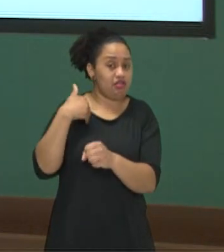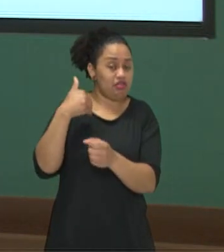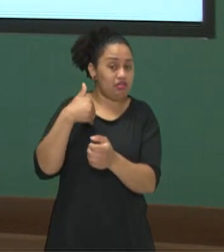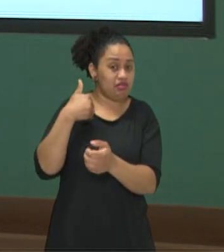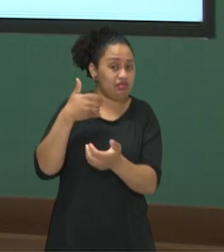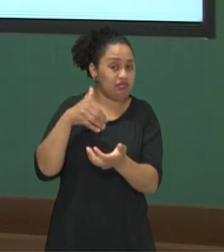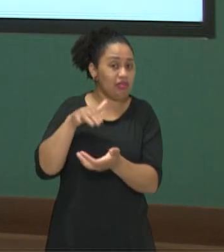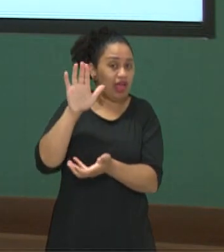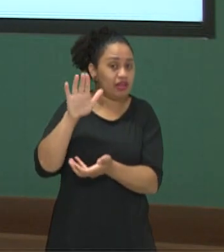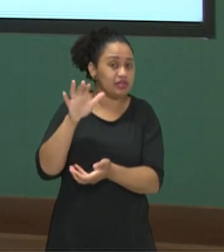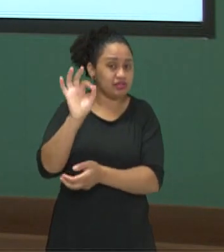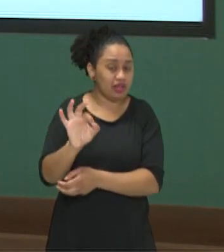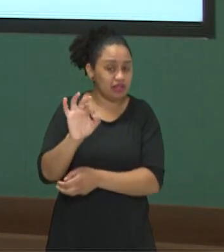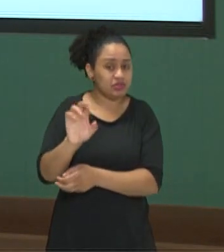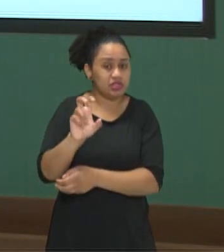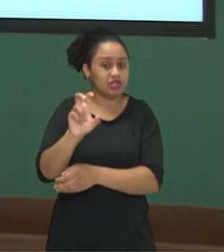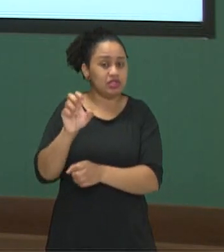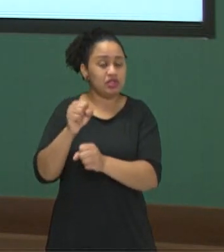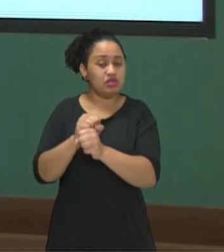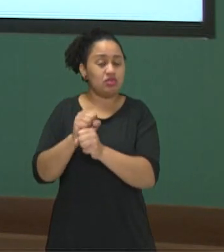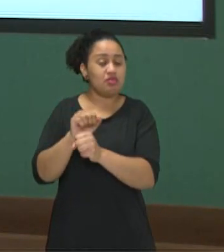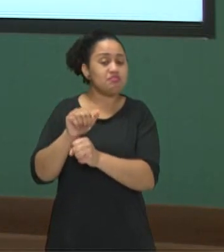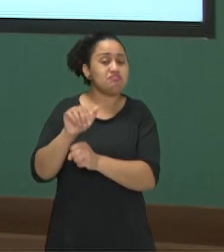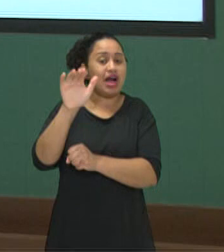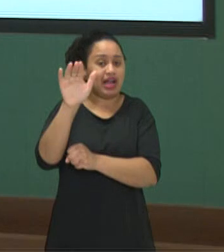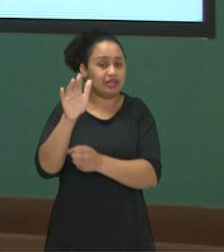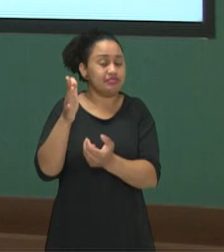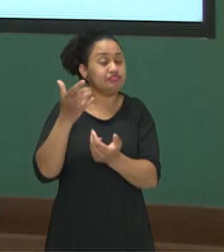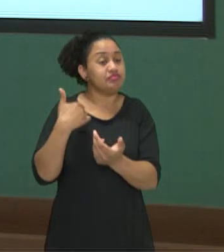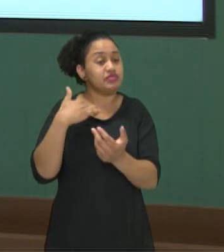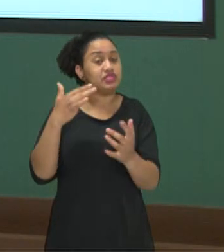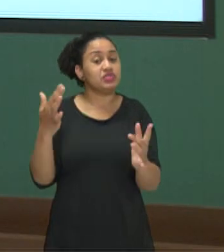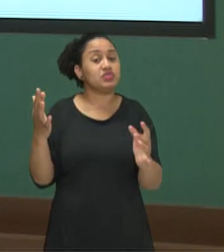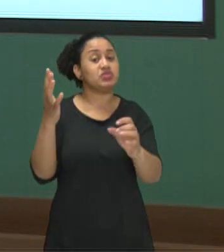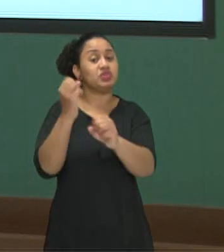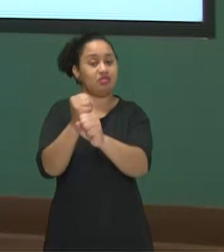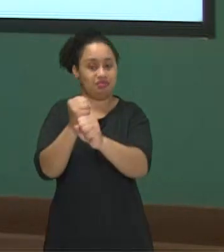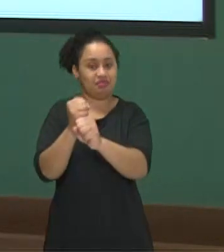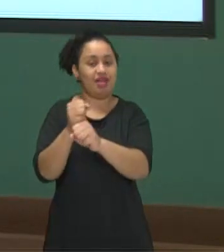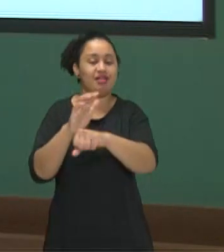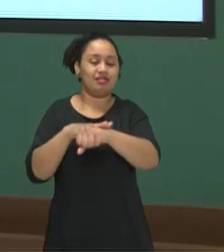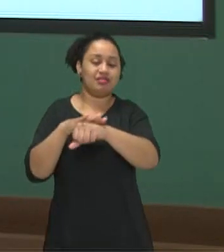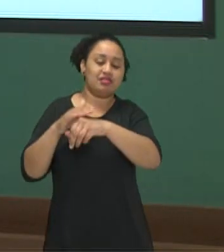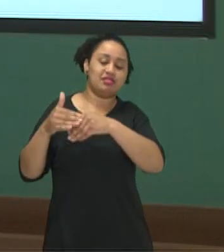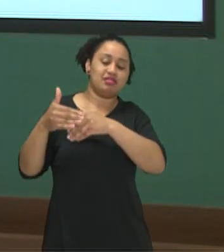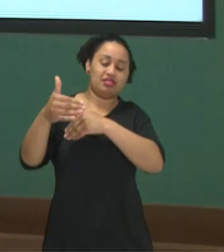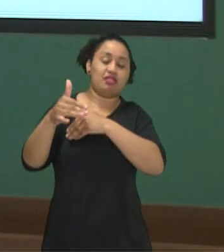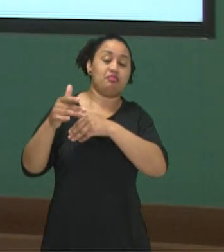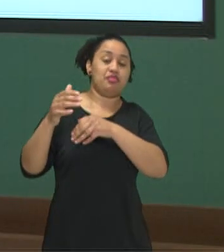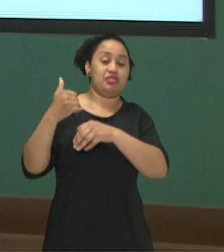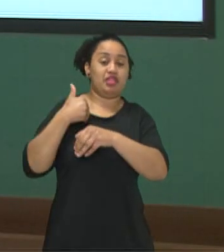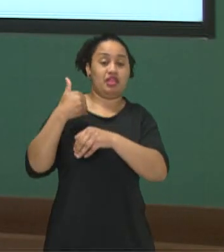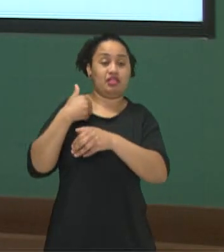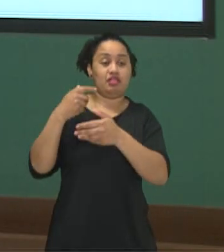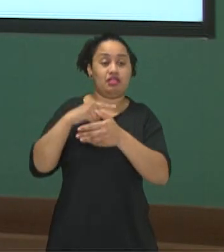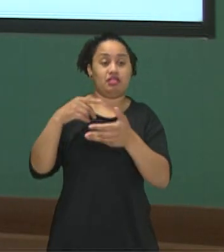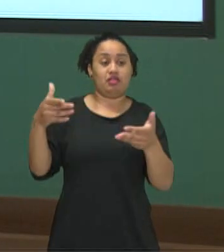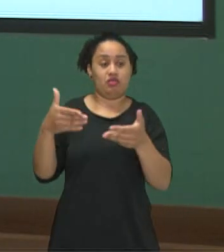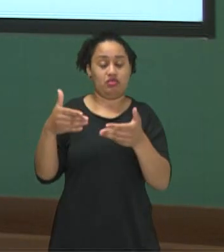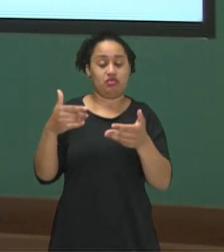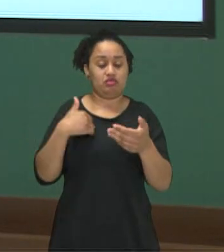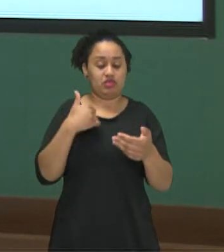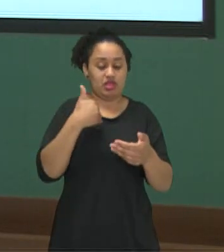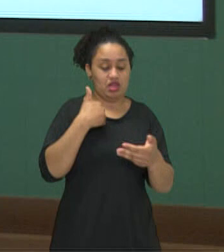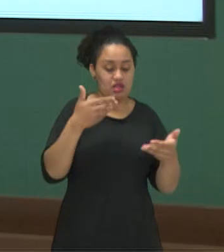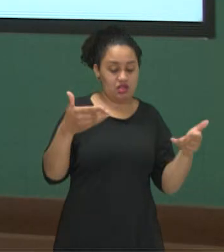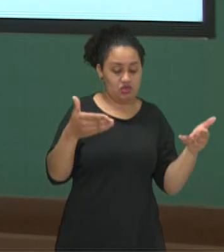Estou 5 anos mais velho, então eu tenho que somar essa quantidade de tempo na idade. E a idade de hoje?